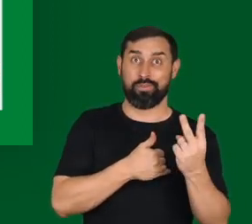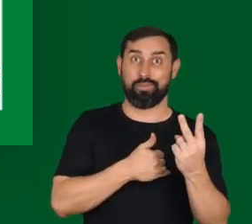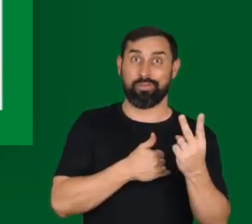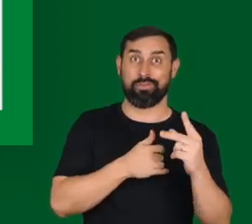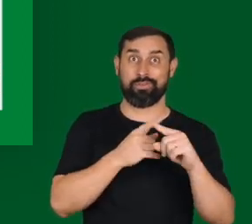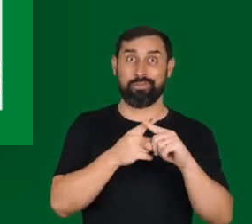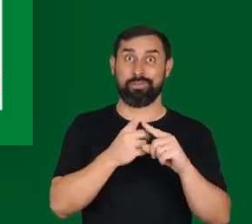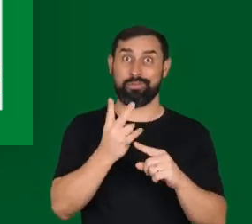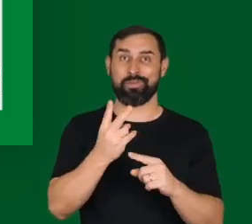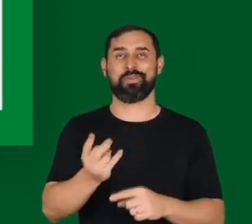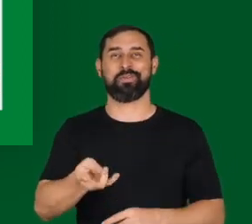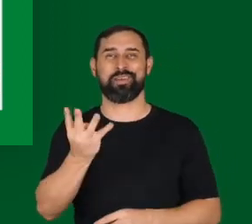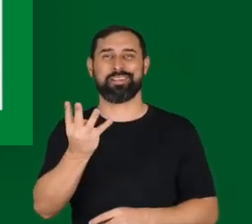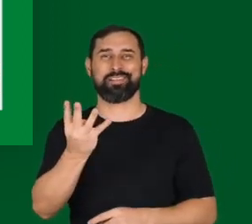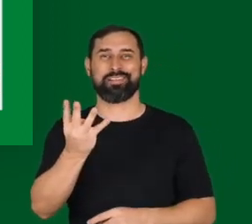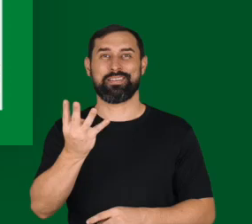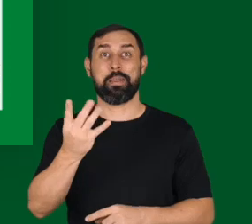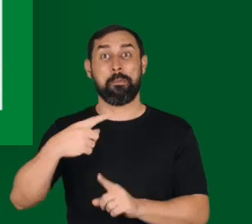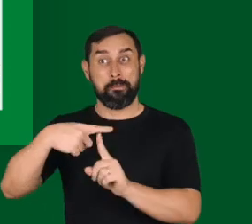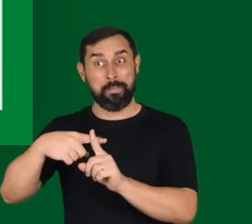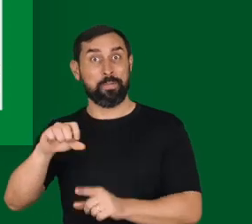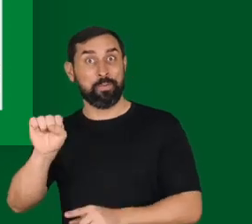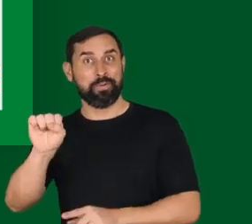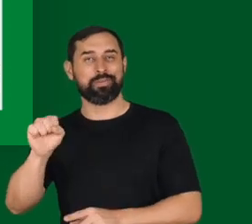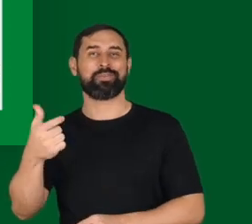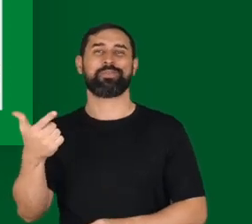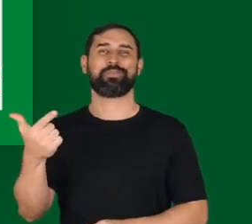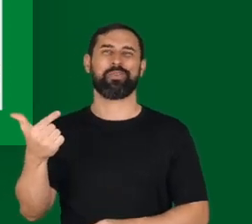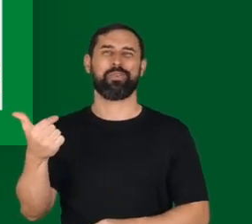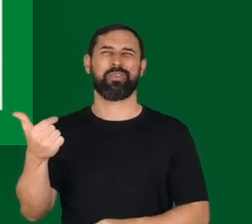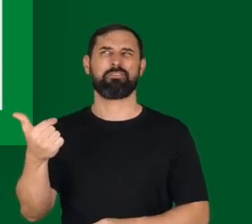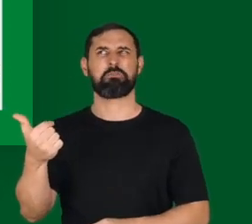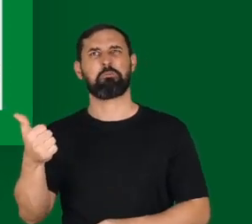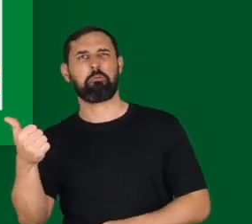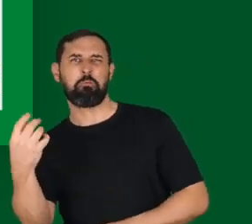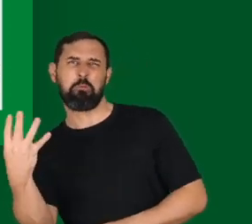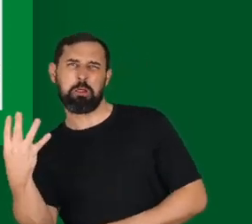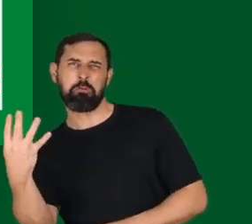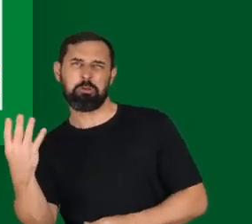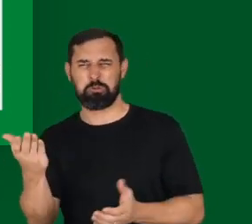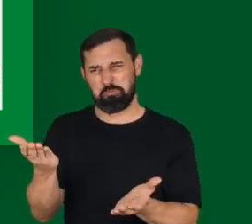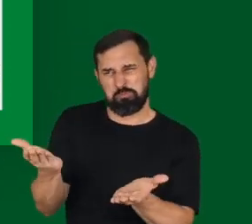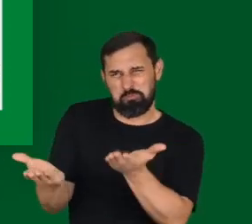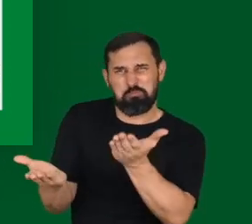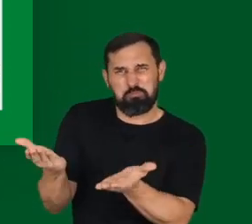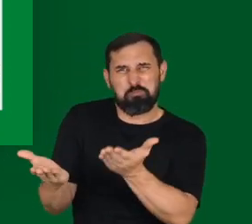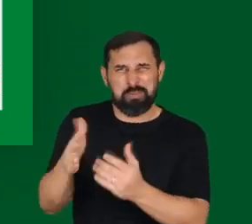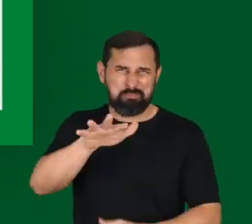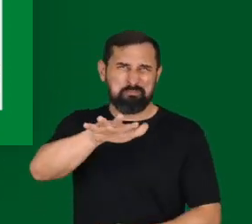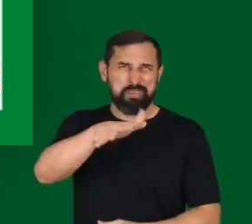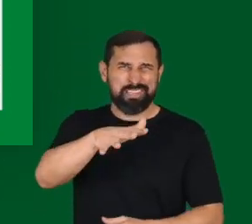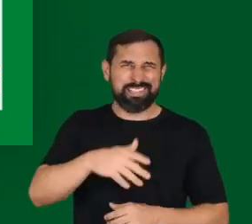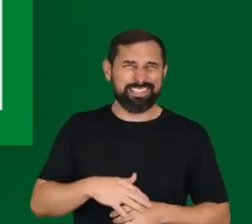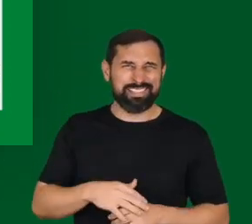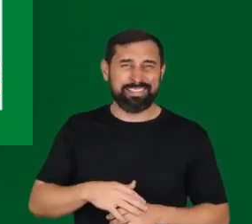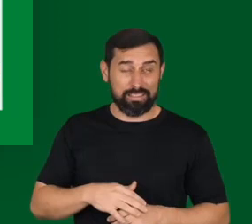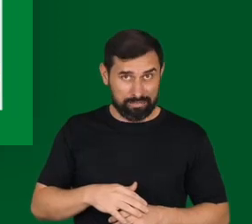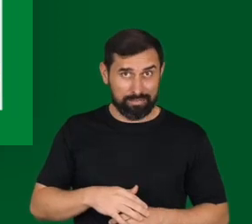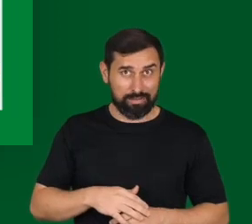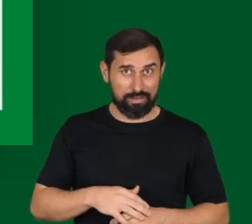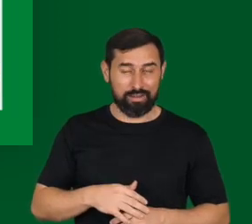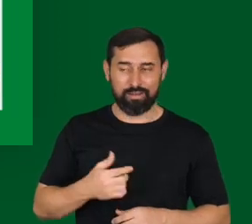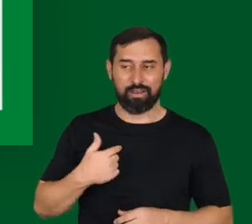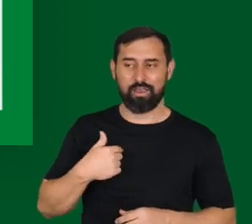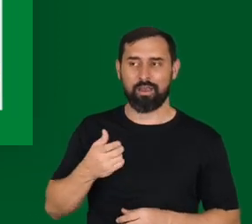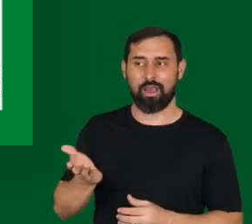de 2 anos, 2 vezes 2, 4, mais 8, 12. Então, ela vai estar entre 12 e 14 quilos ali, tá? É uma média